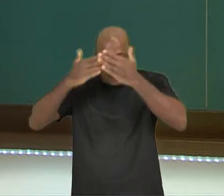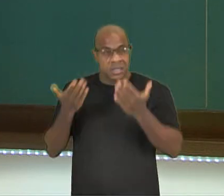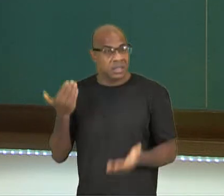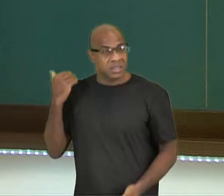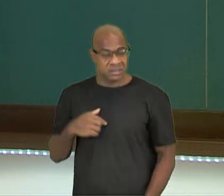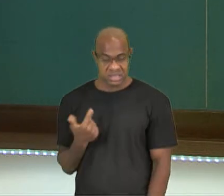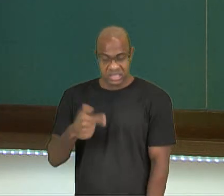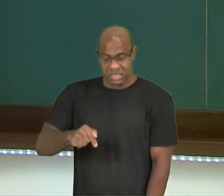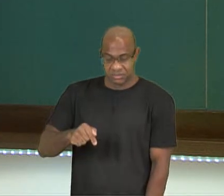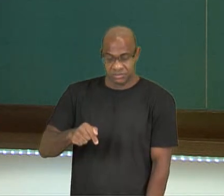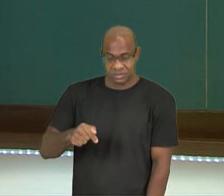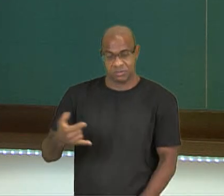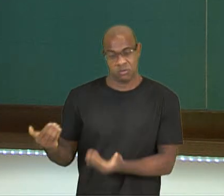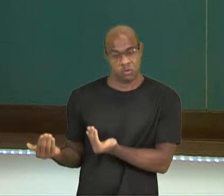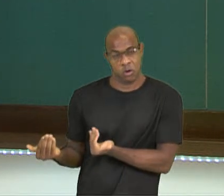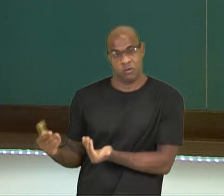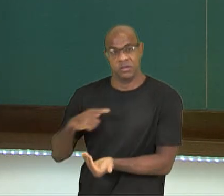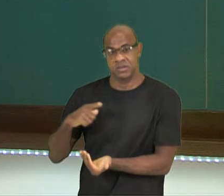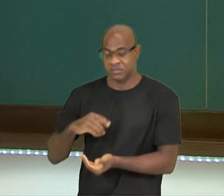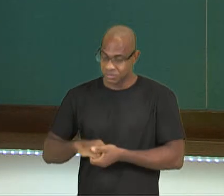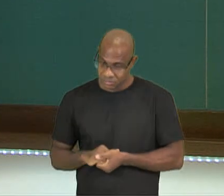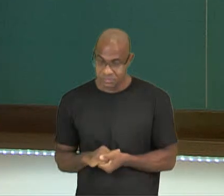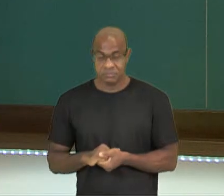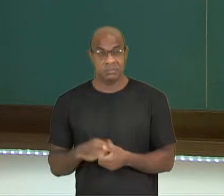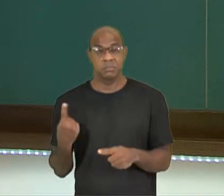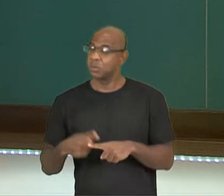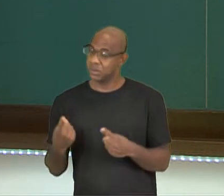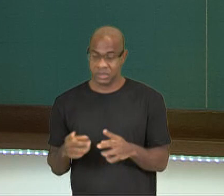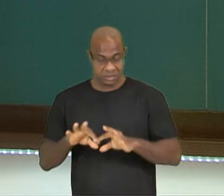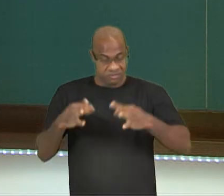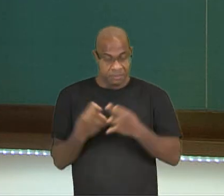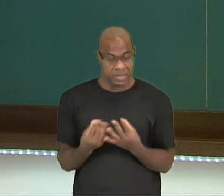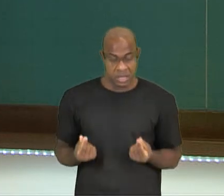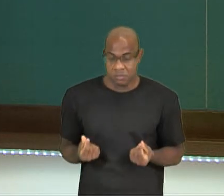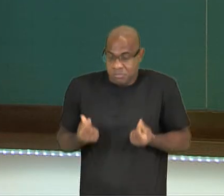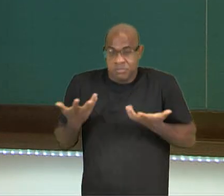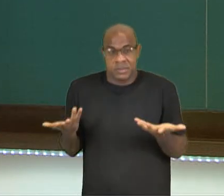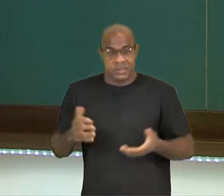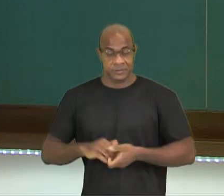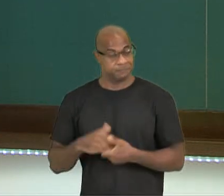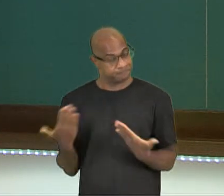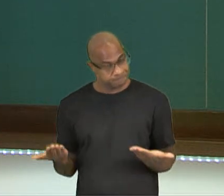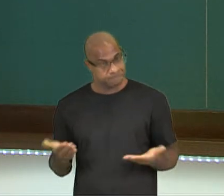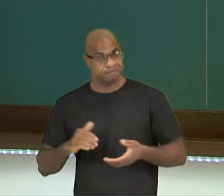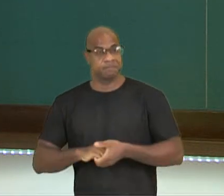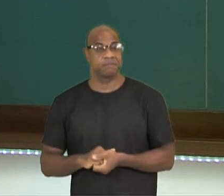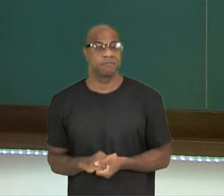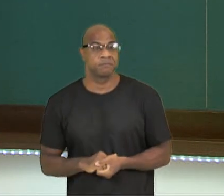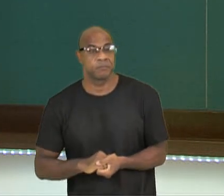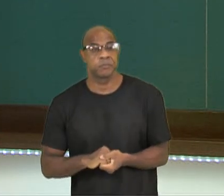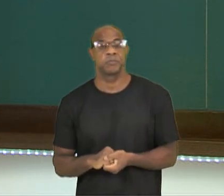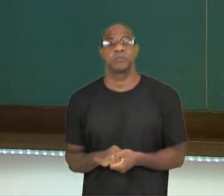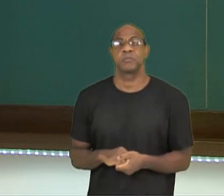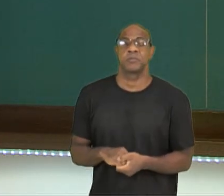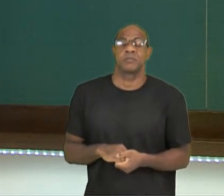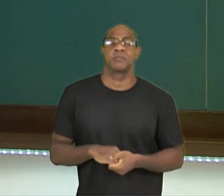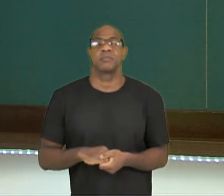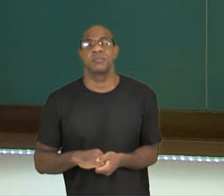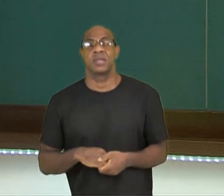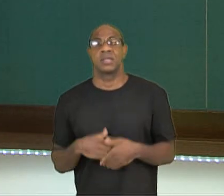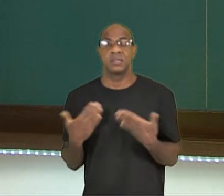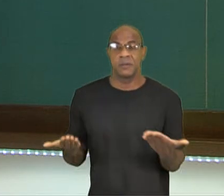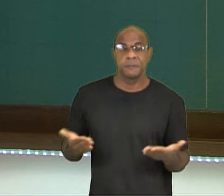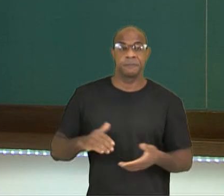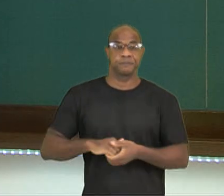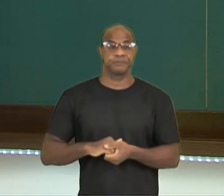se tornou cardeal com 17 anos. Que vocação que a gente tem hoje? Hoje a gente tem os concílios